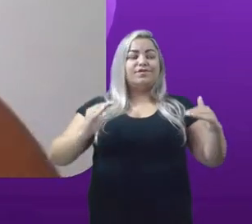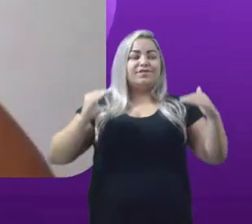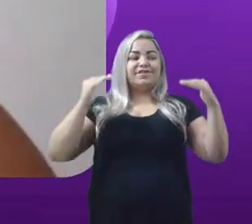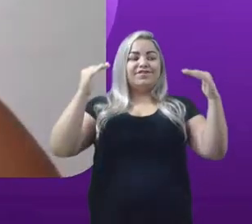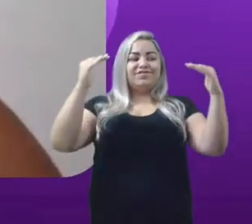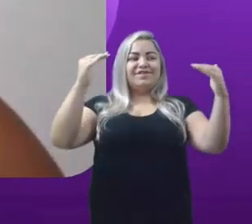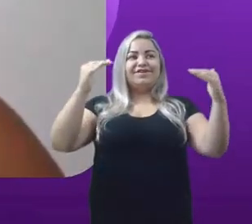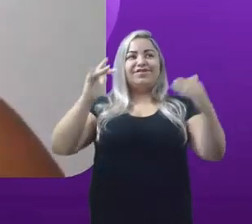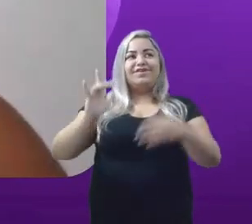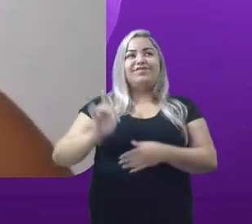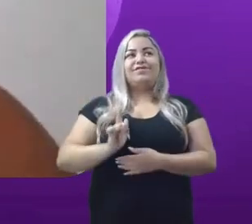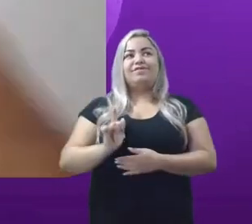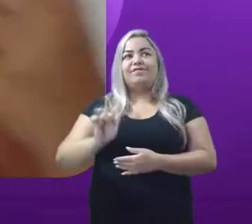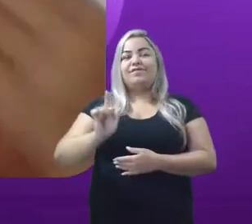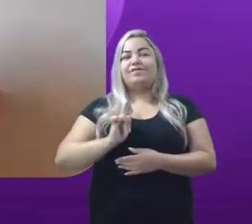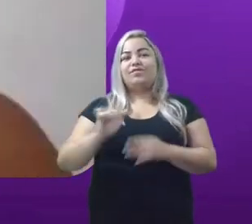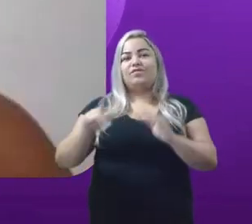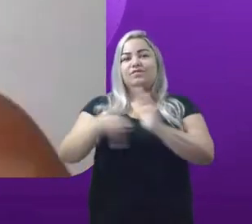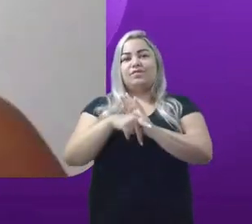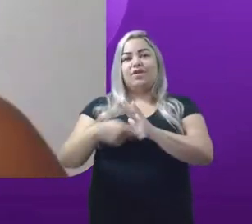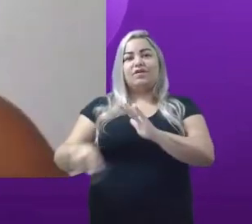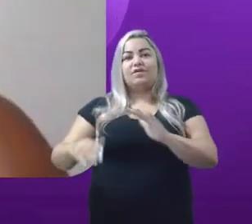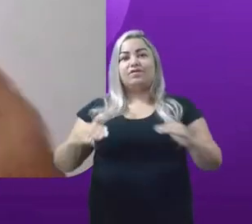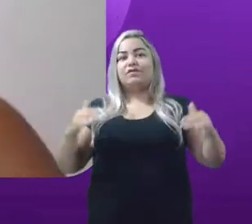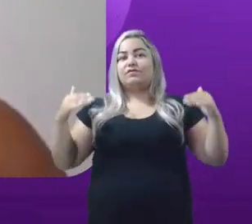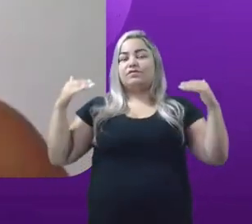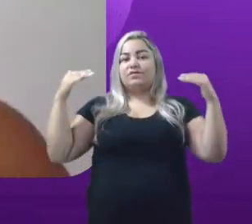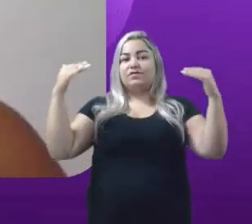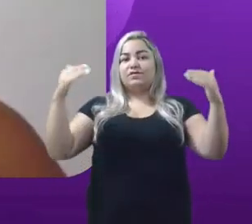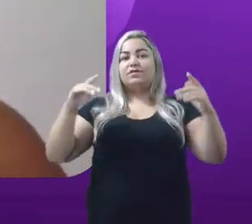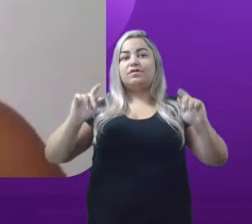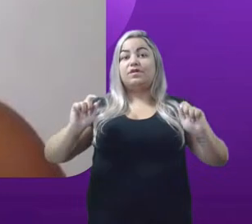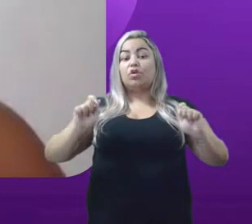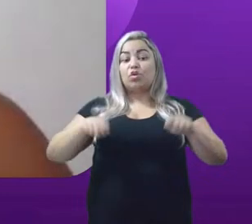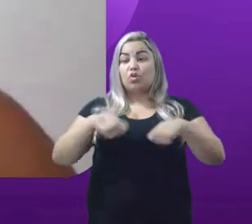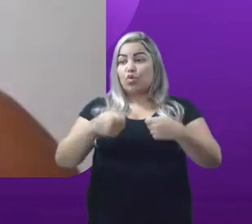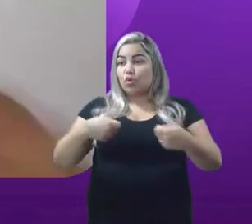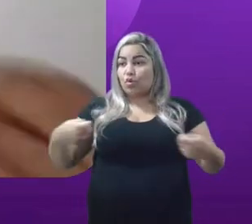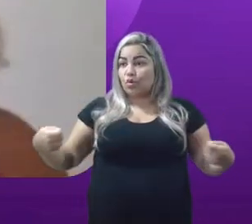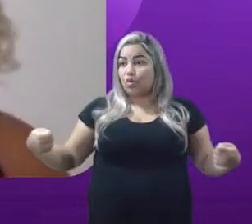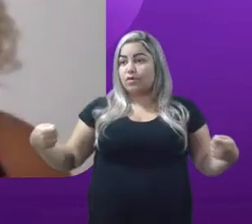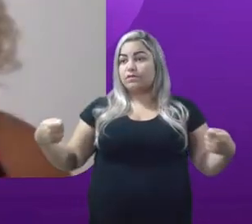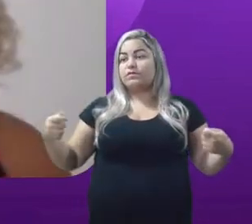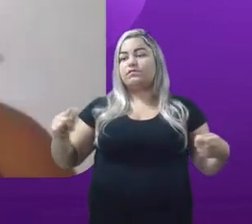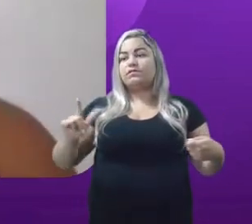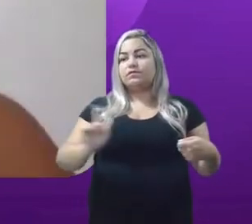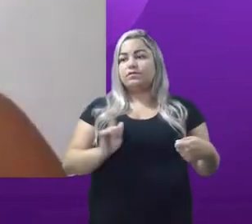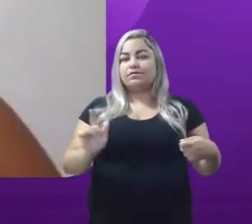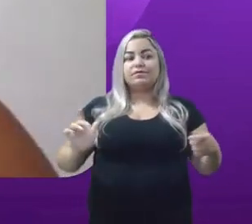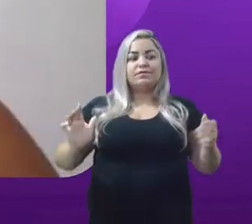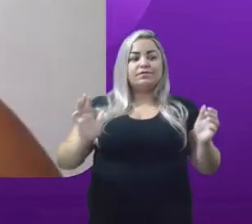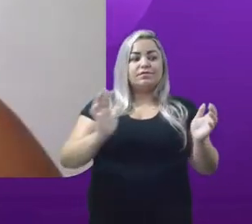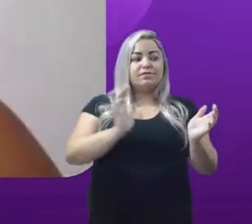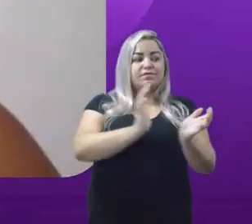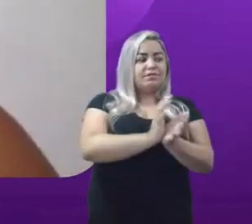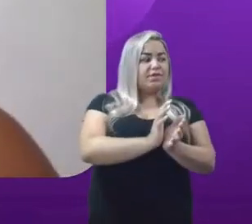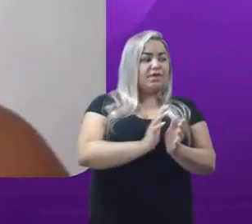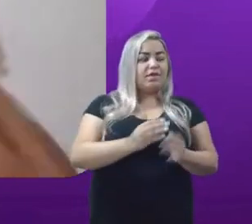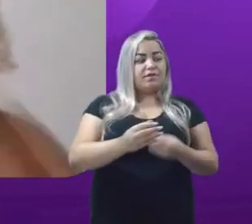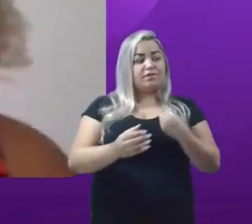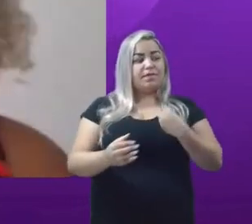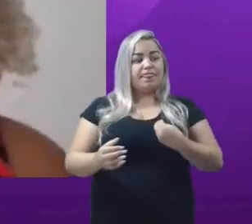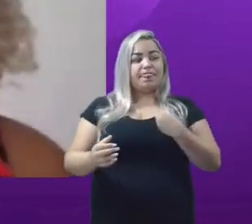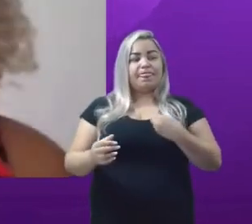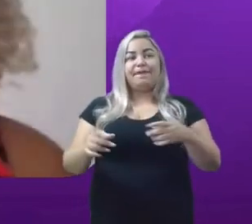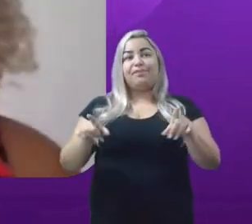A colonidade, né, é a dimensão simbólica do colonialismo. E a colonidade está sempre presente